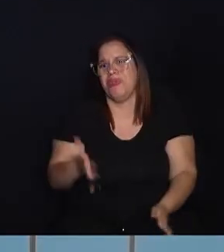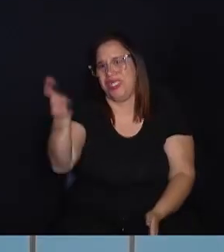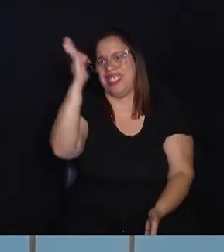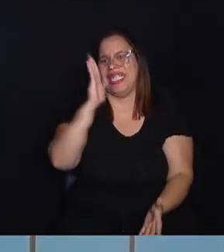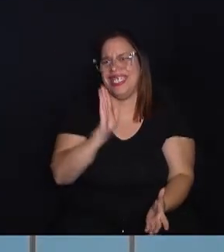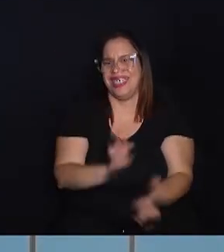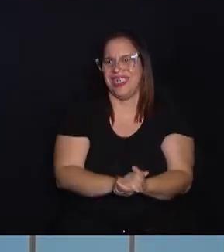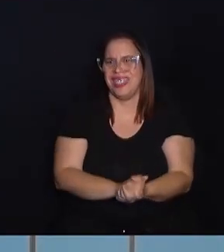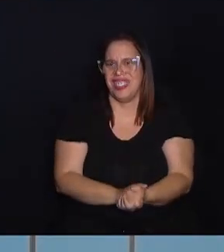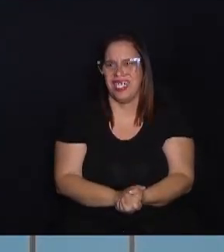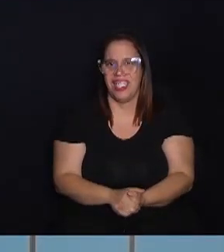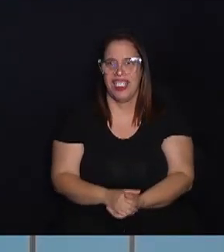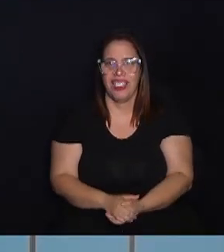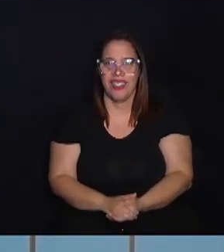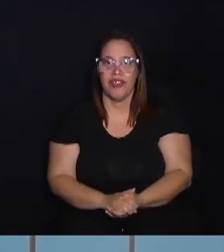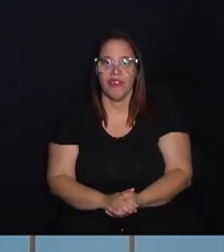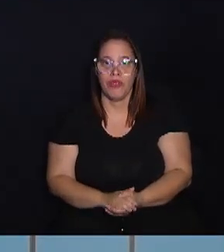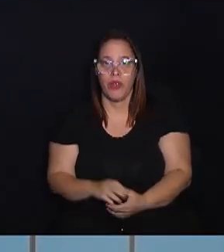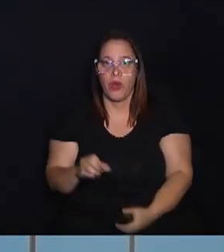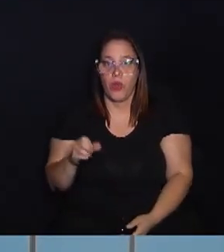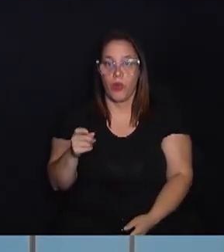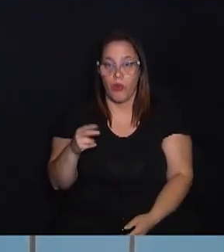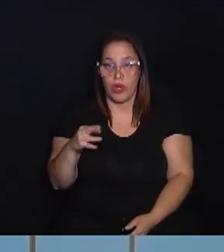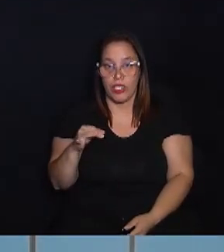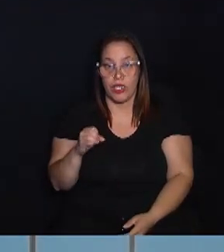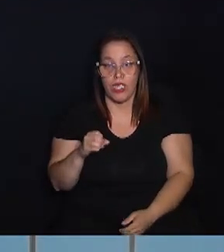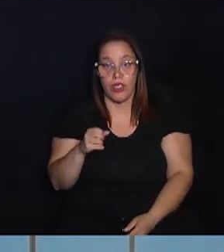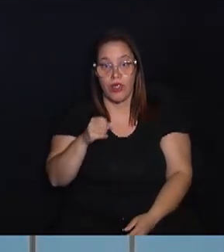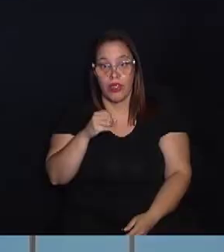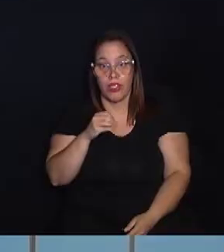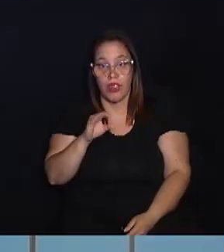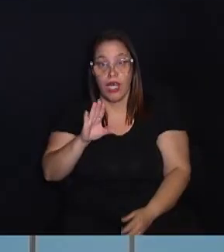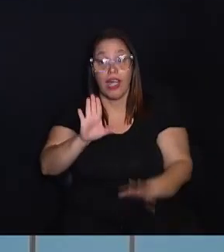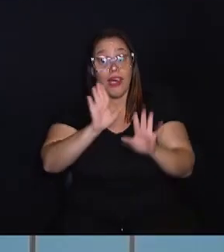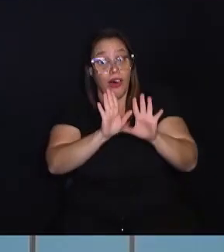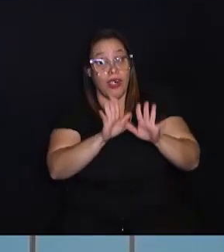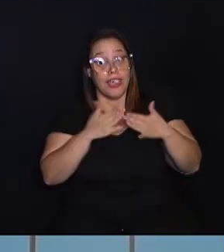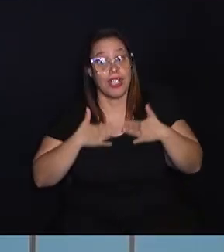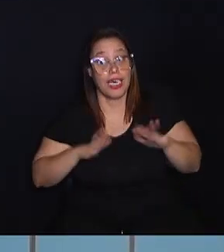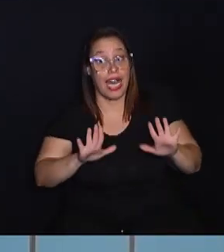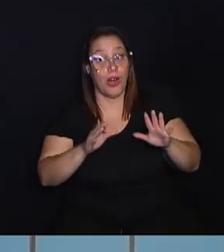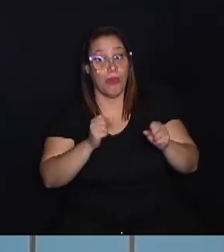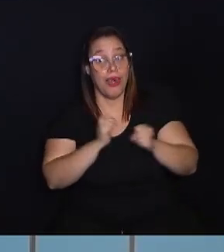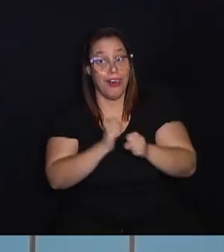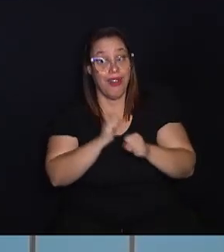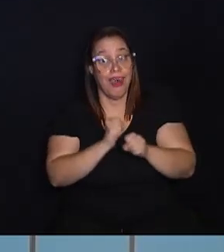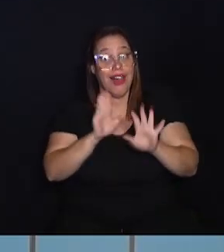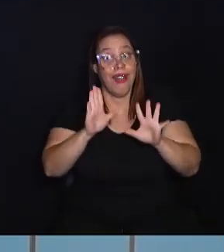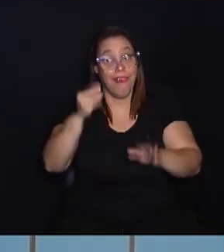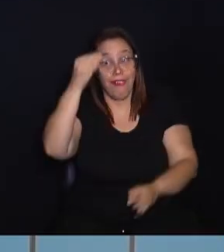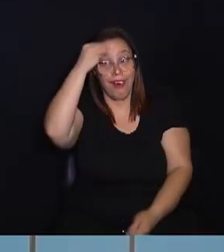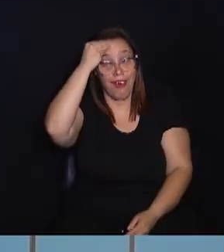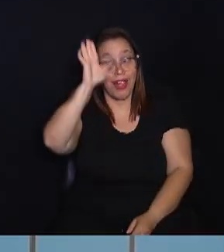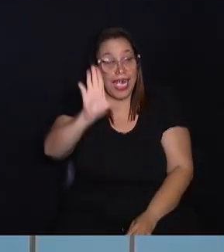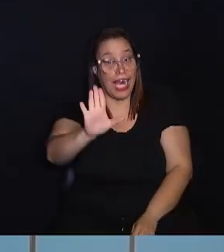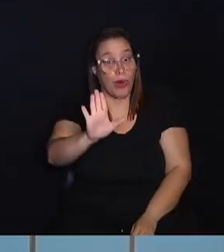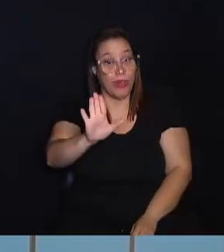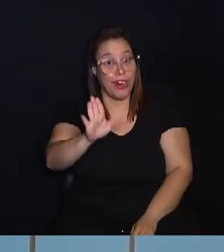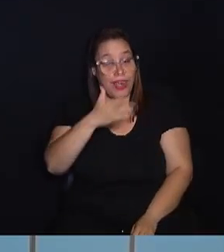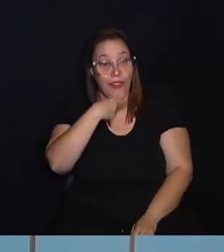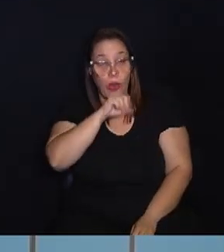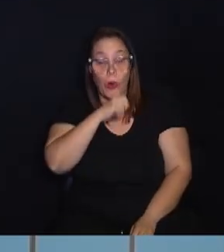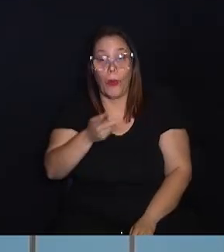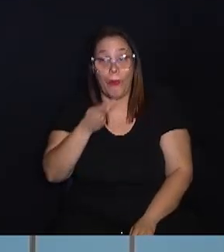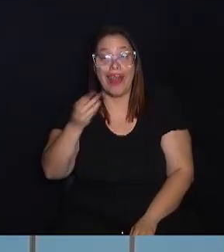hoje o mais velho agradece e brinca com o mais novo. Fala, ó, segura aí, quando o pai bate a mão aí é porque a coisa pega. Demora,